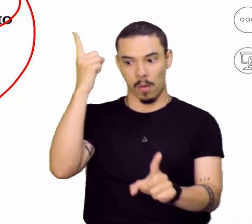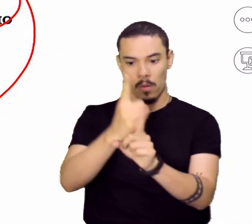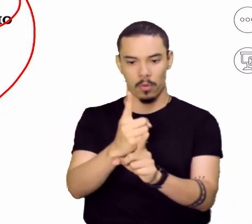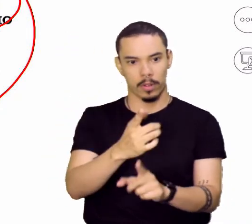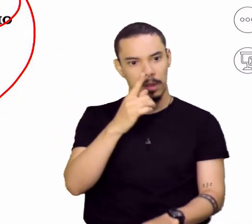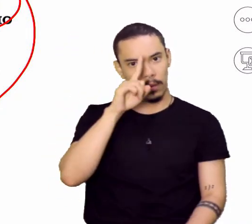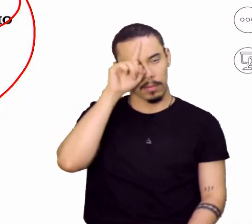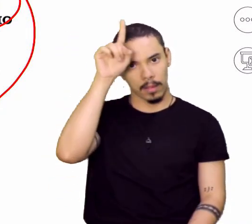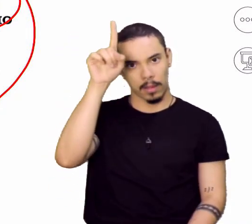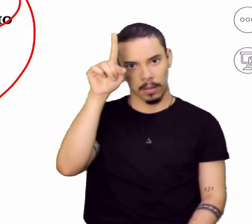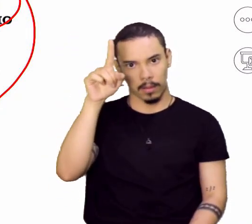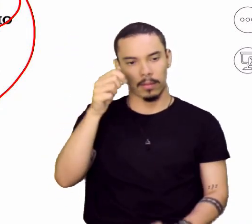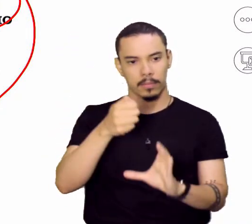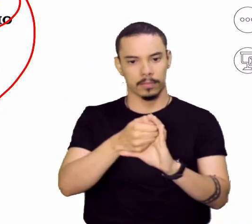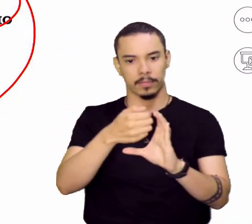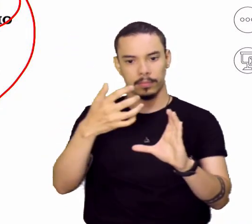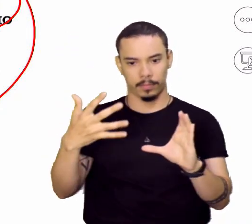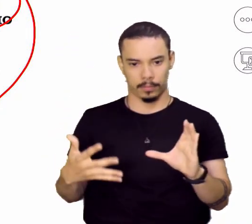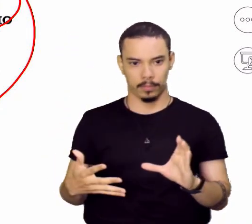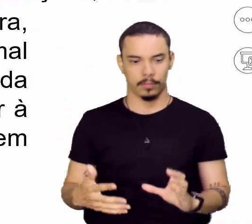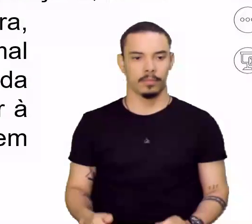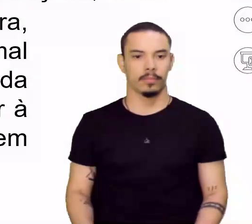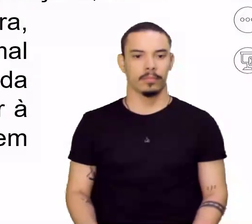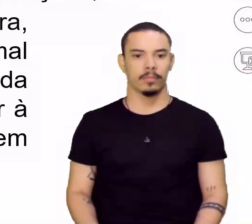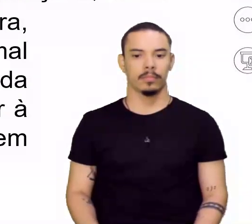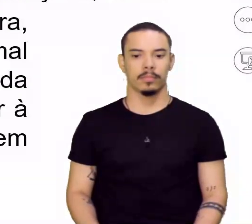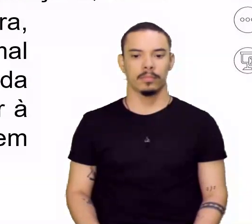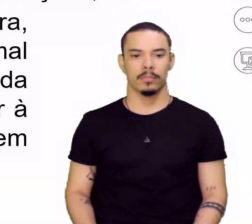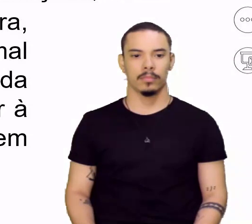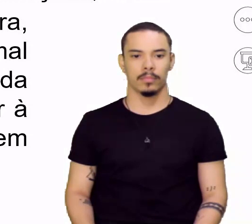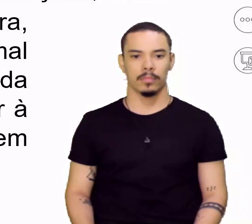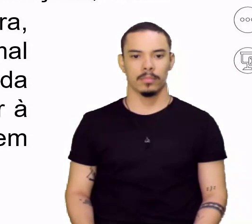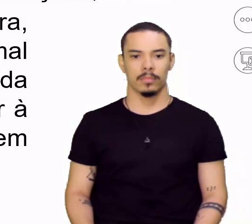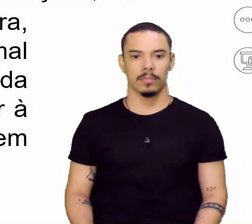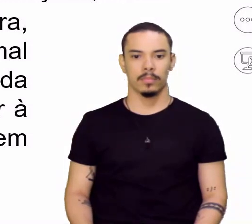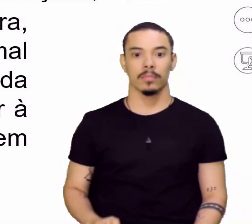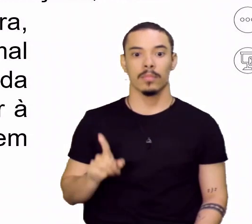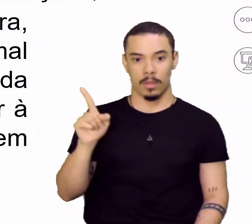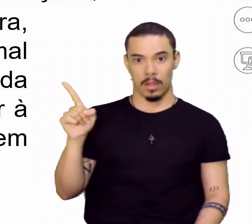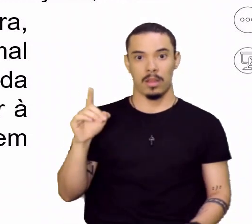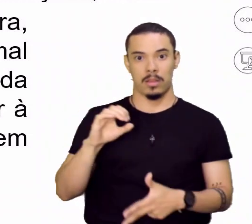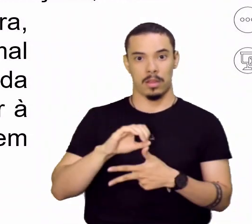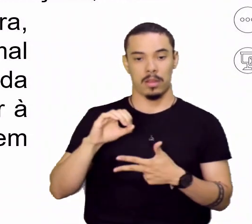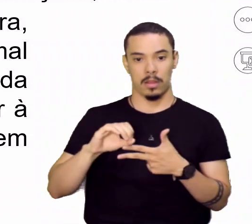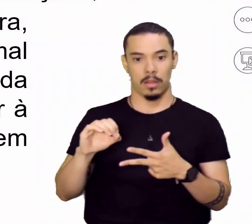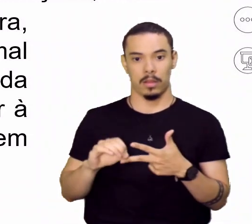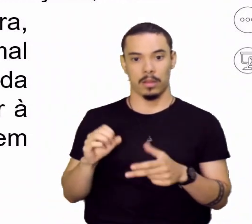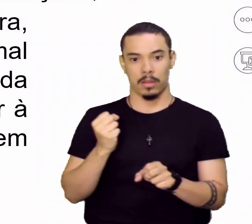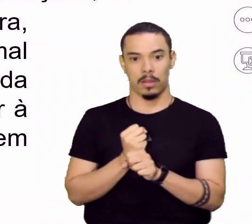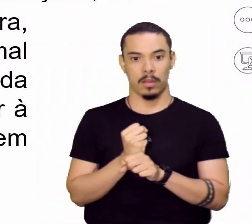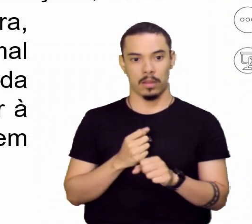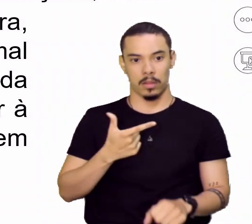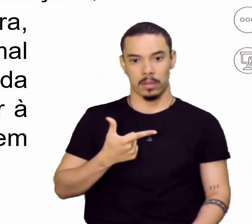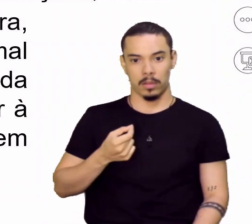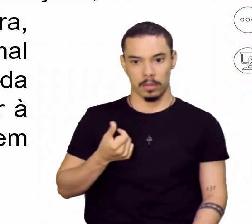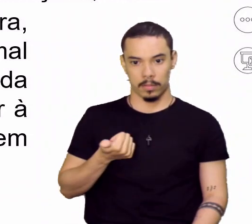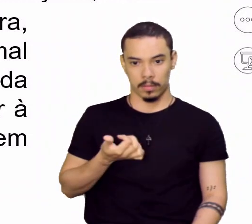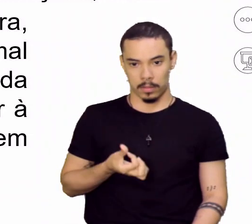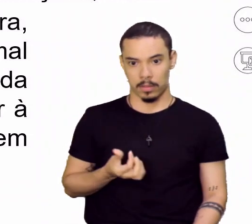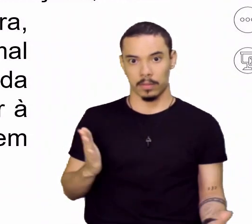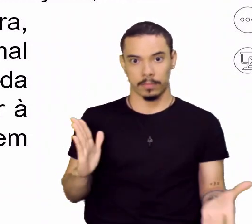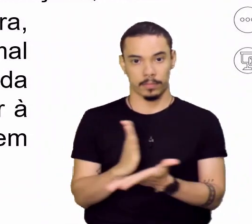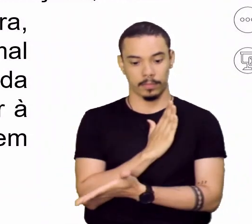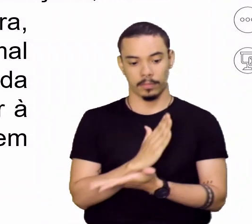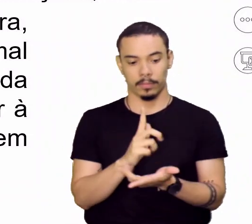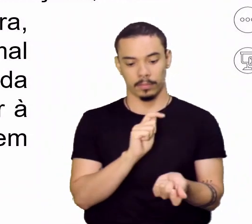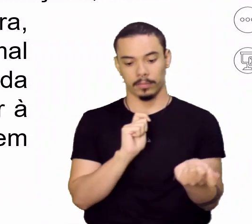ideia característica do Enem, tá? Ó, essa é de 2016, que eu coloquei algumas